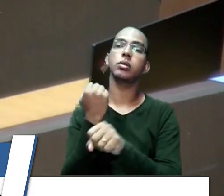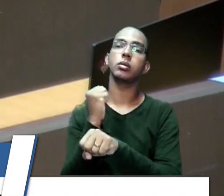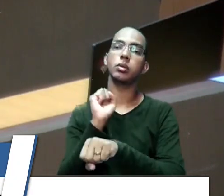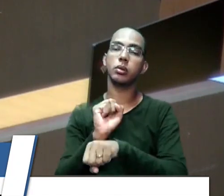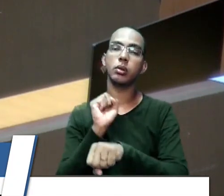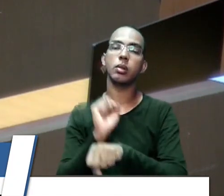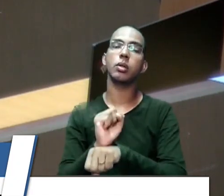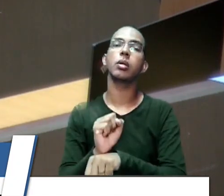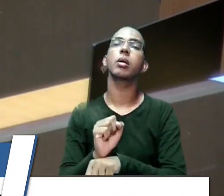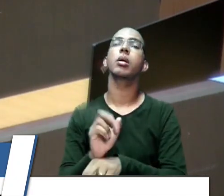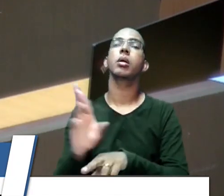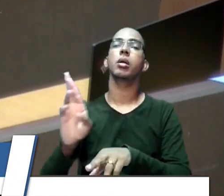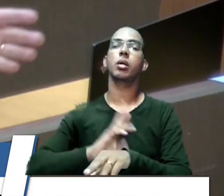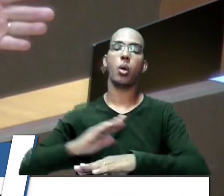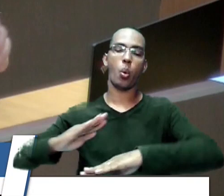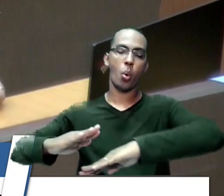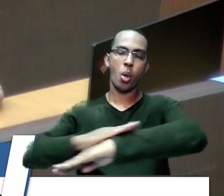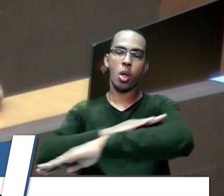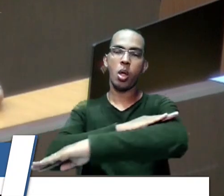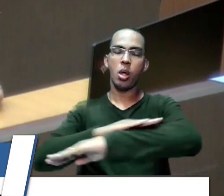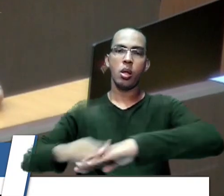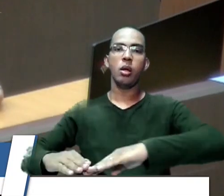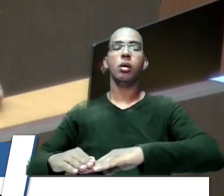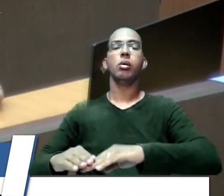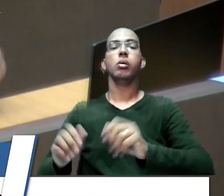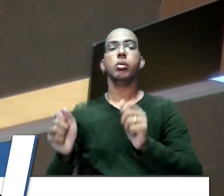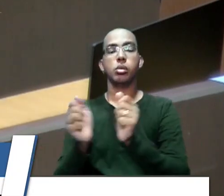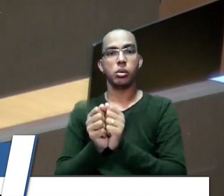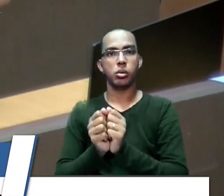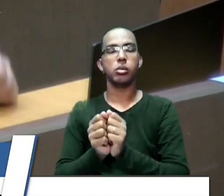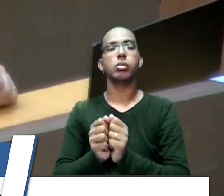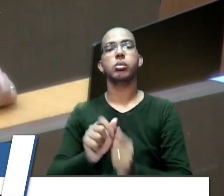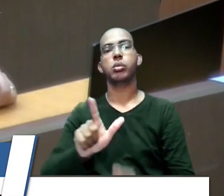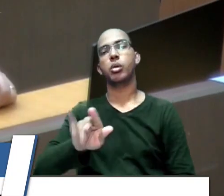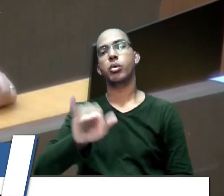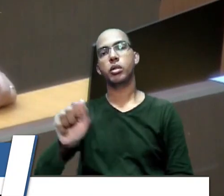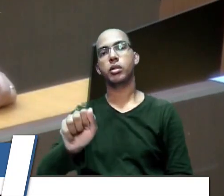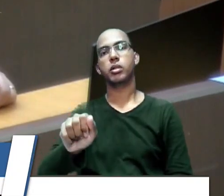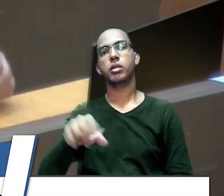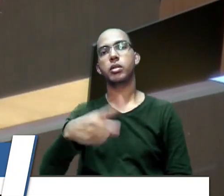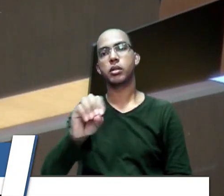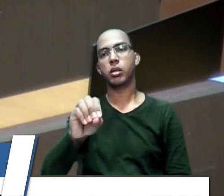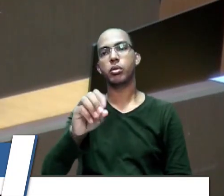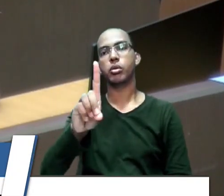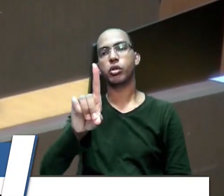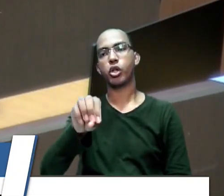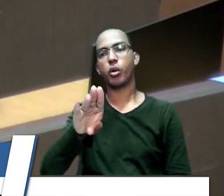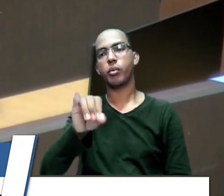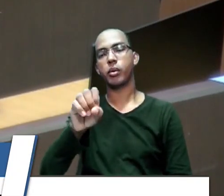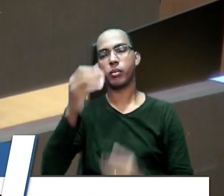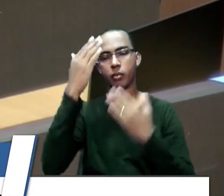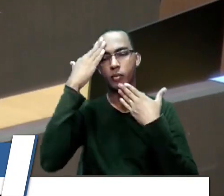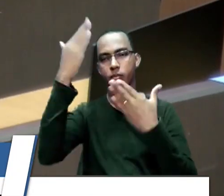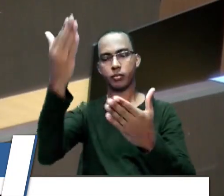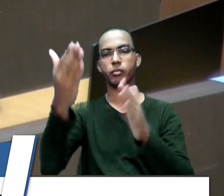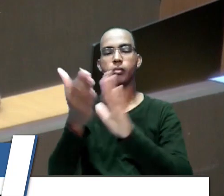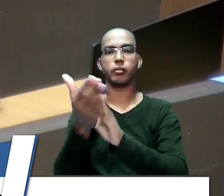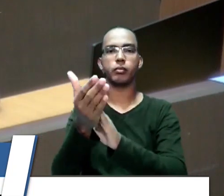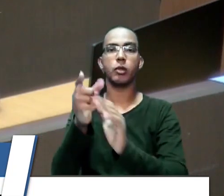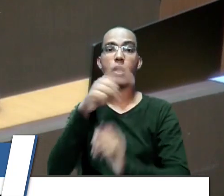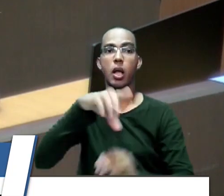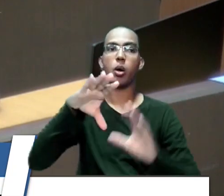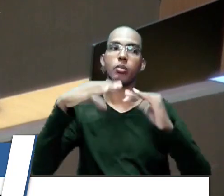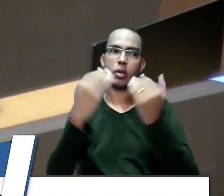aquele asfalto lá do Capitão Deodoro também, junto ao Luísa e o São Domingos. Parabéns pelo esforço, e essa comunidade lá merecia muito. Conheço até